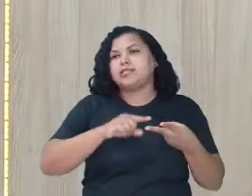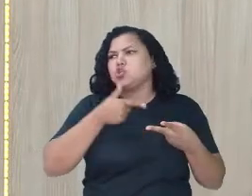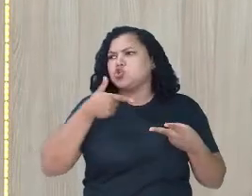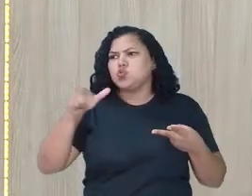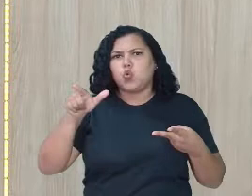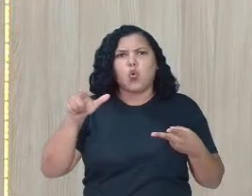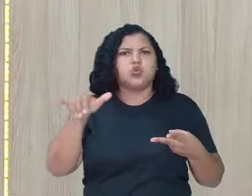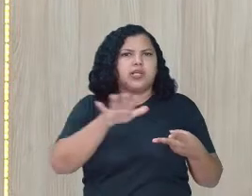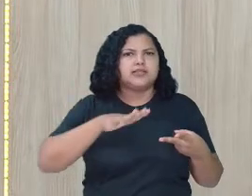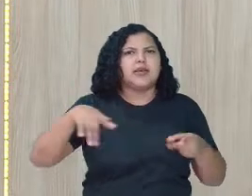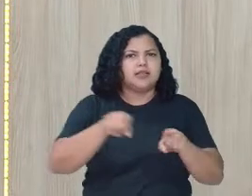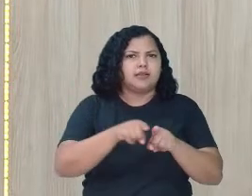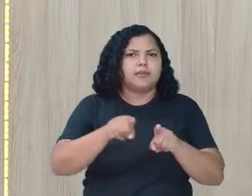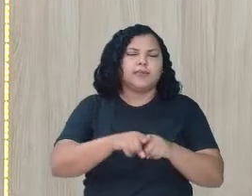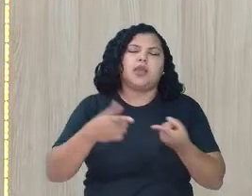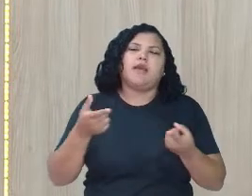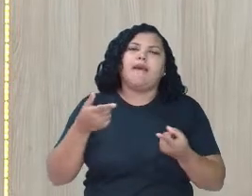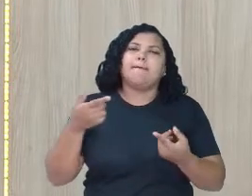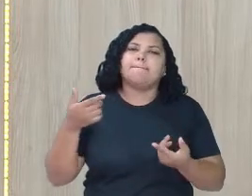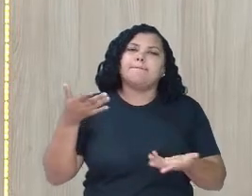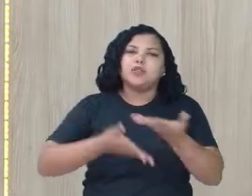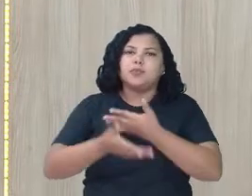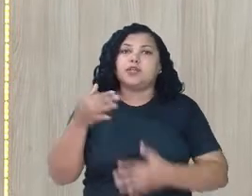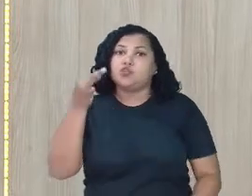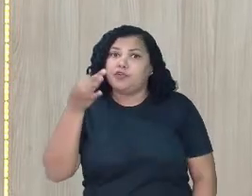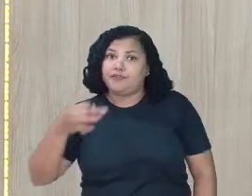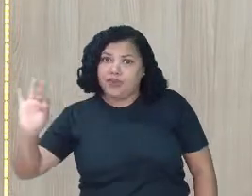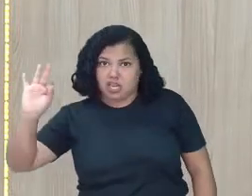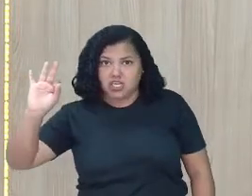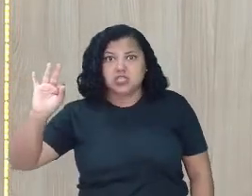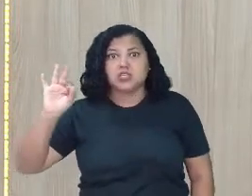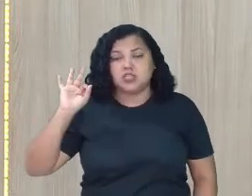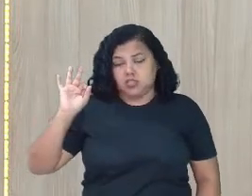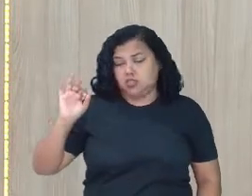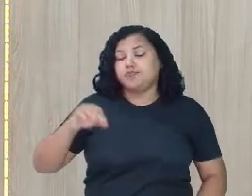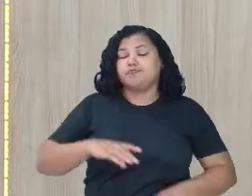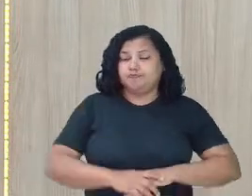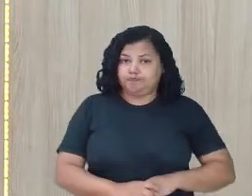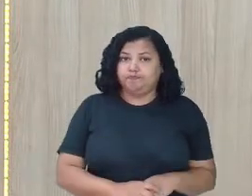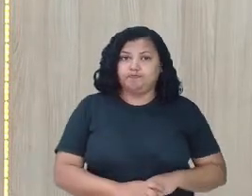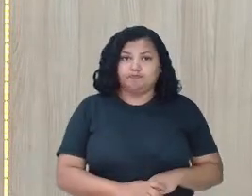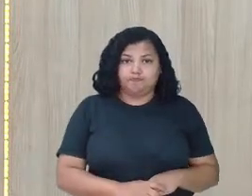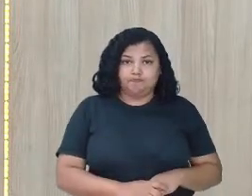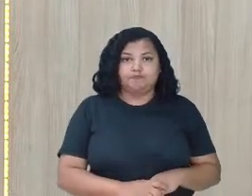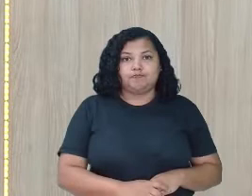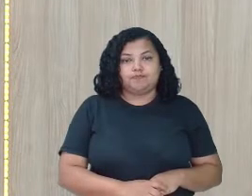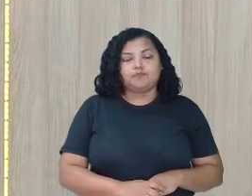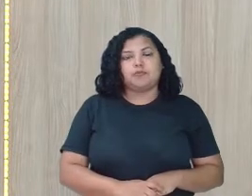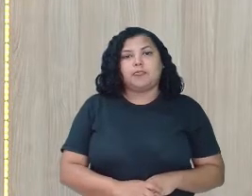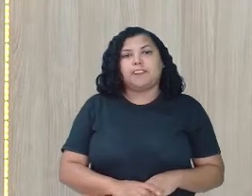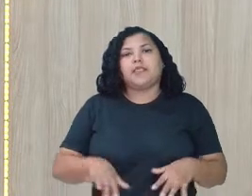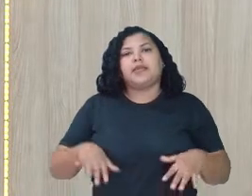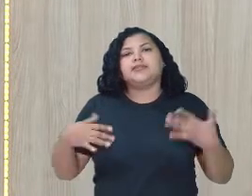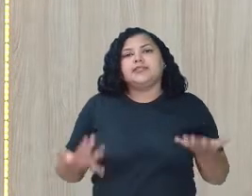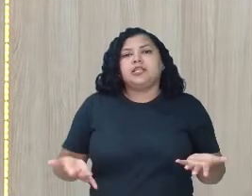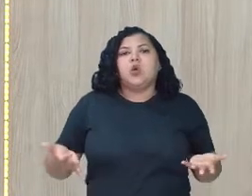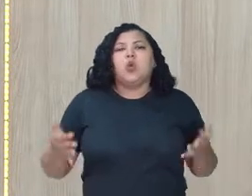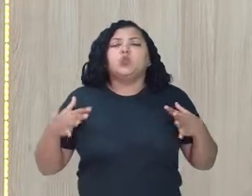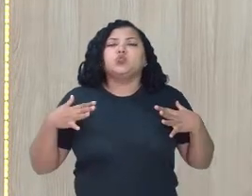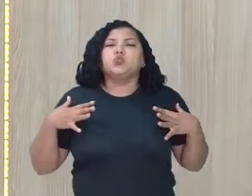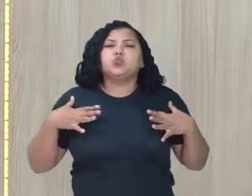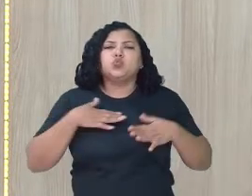outras regiões do Nordeste a gente teve uma presença francesa, né, muito forte. Todas